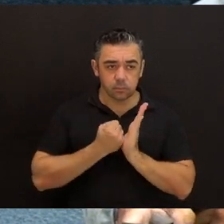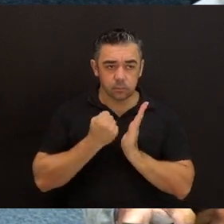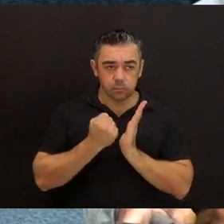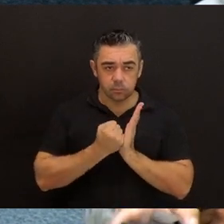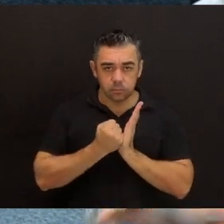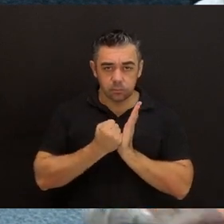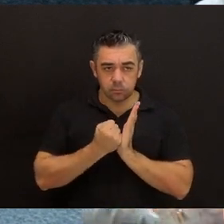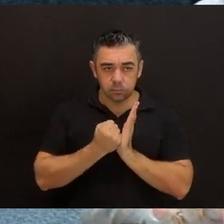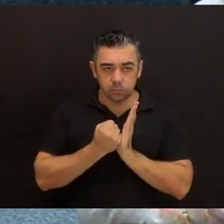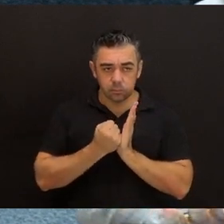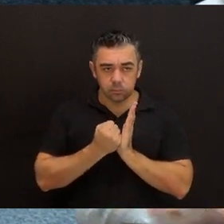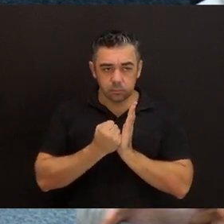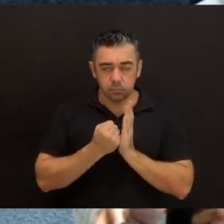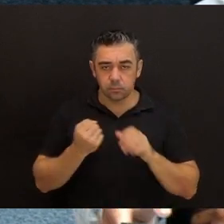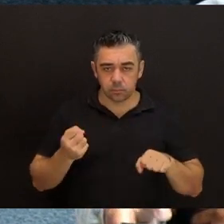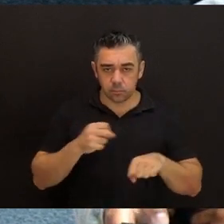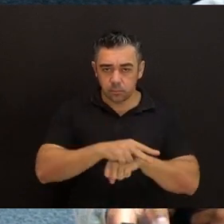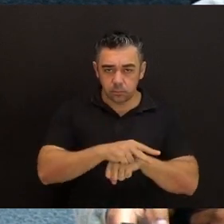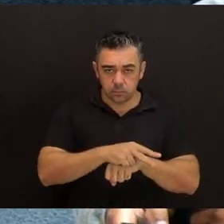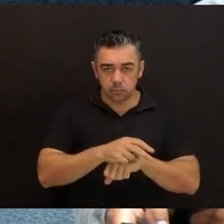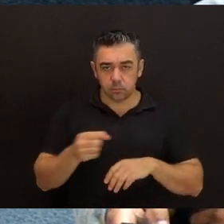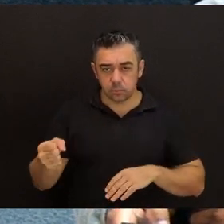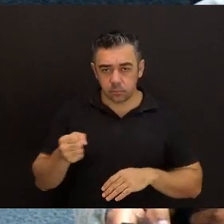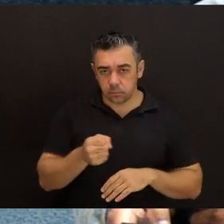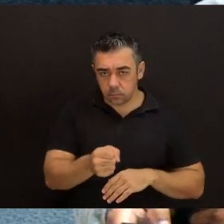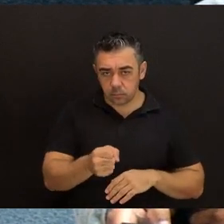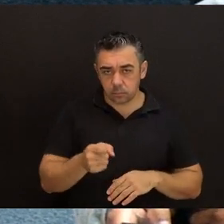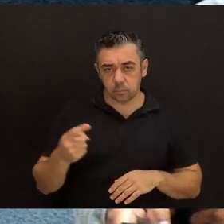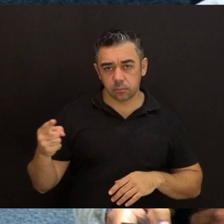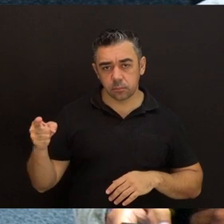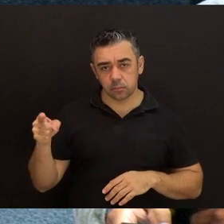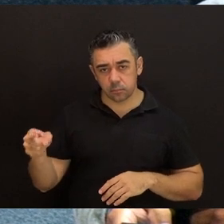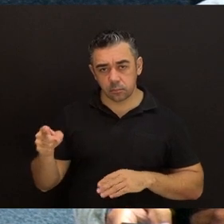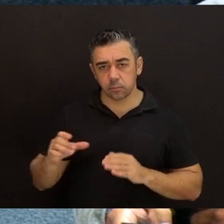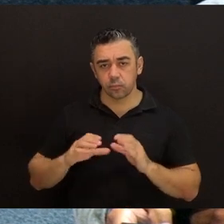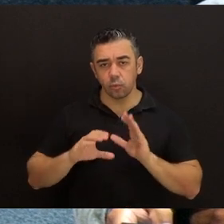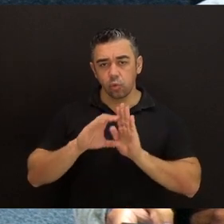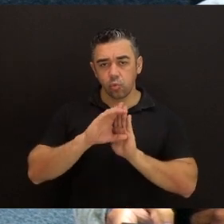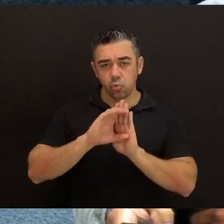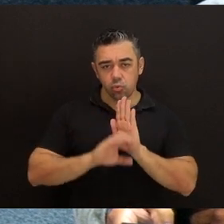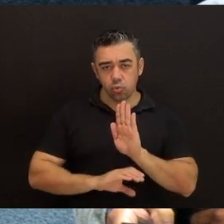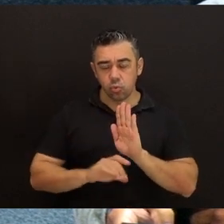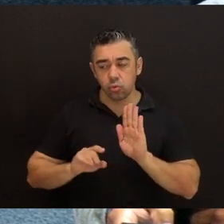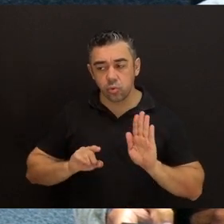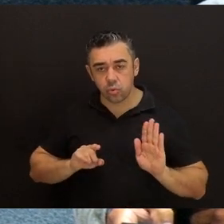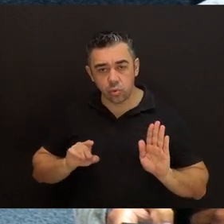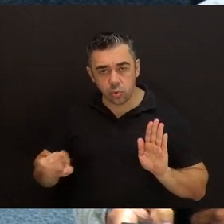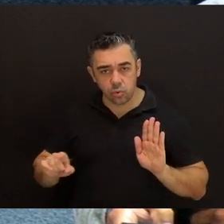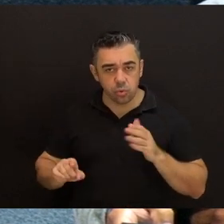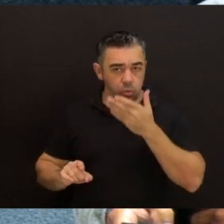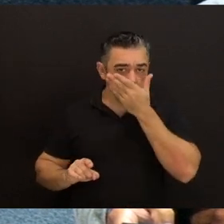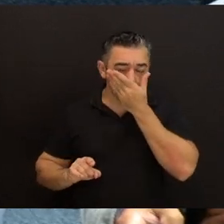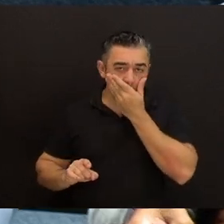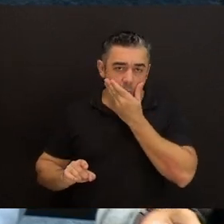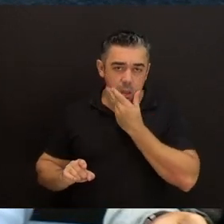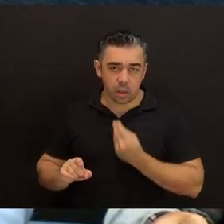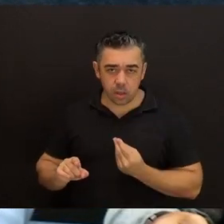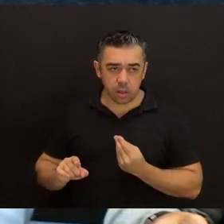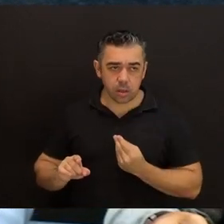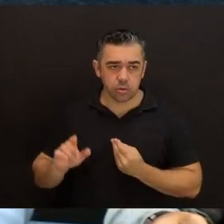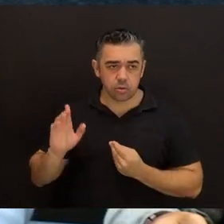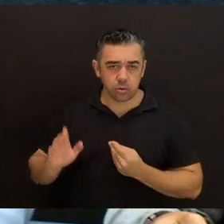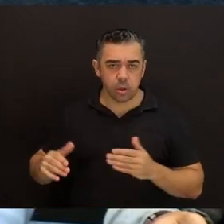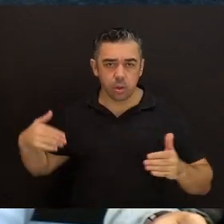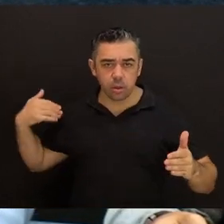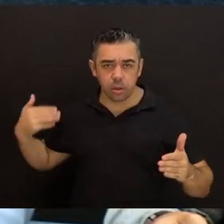através da sua já do seu próprio currículo tendo em vista que esse servidor ele vem desde